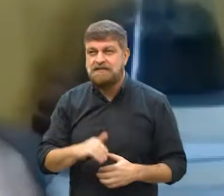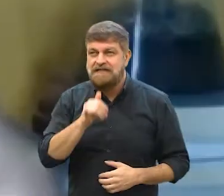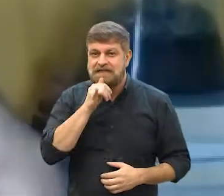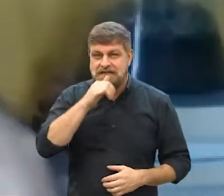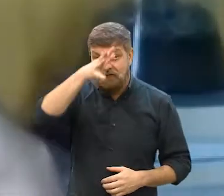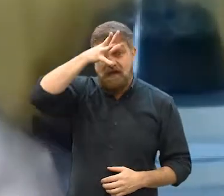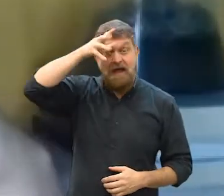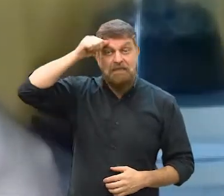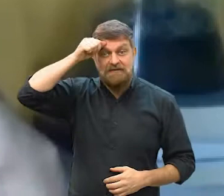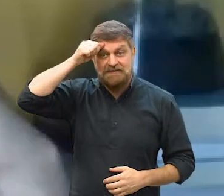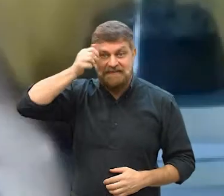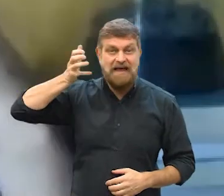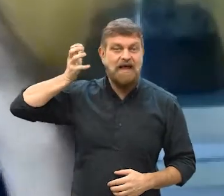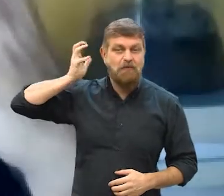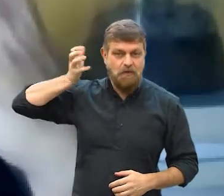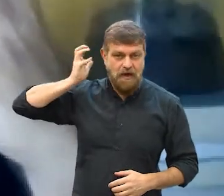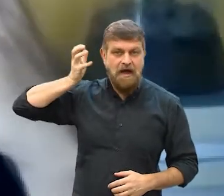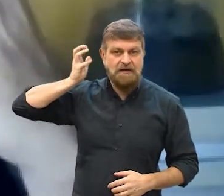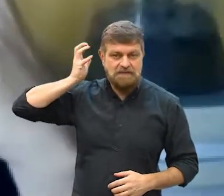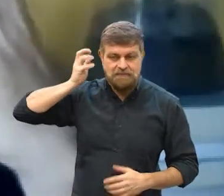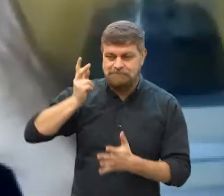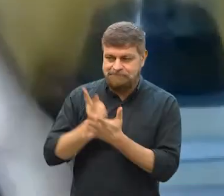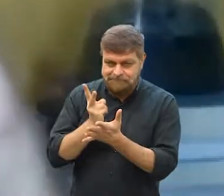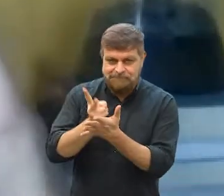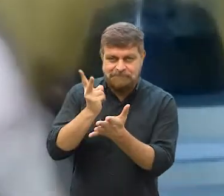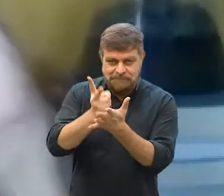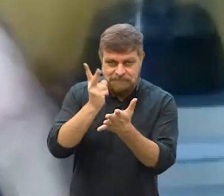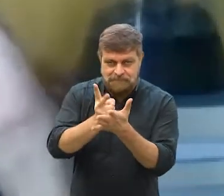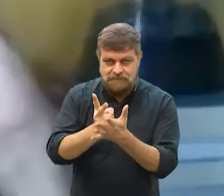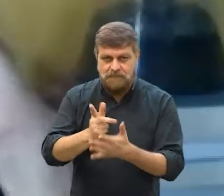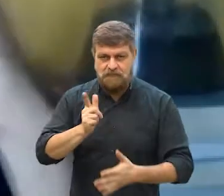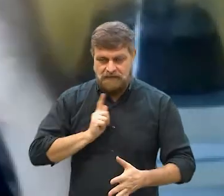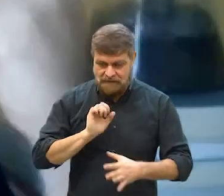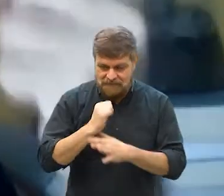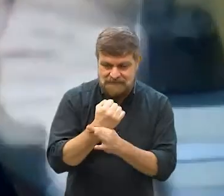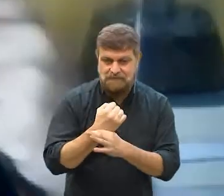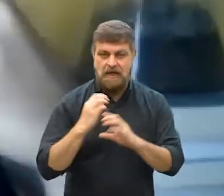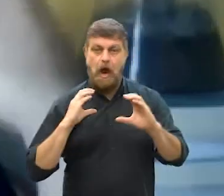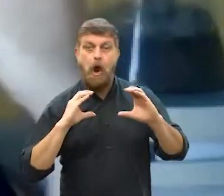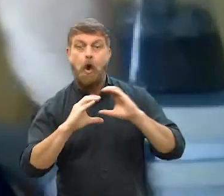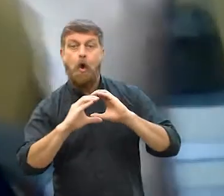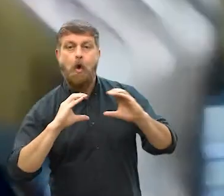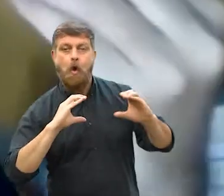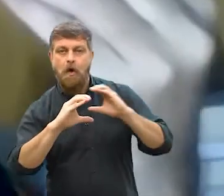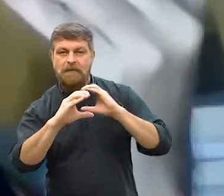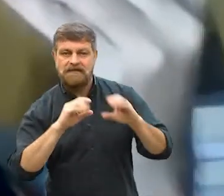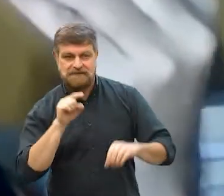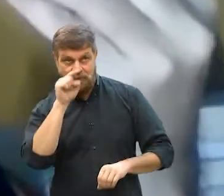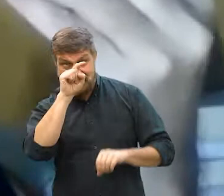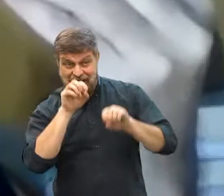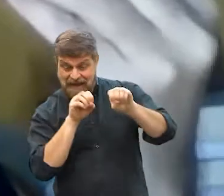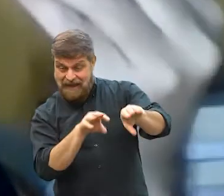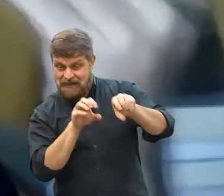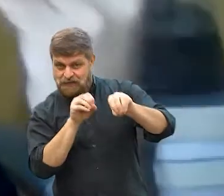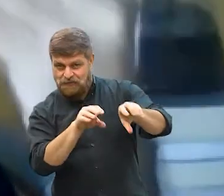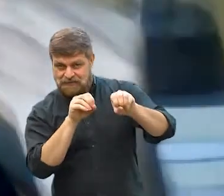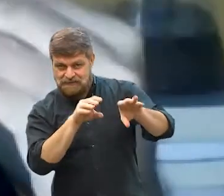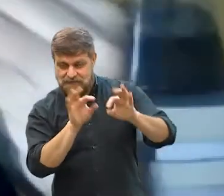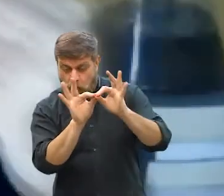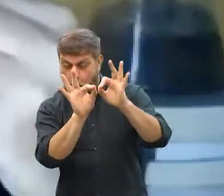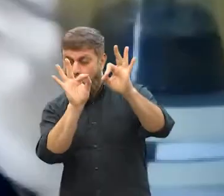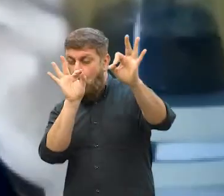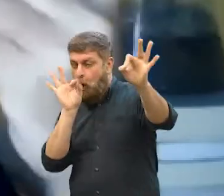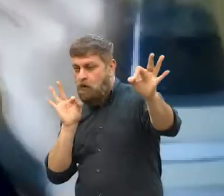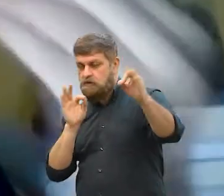no Amazonas é o rádio eo Rádio Sempre foi quem garantiu a comunicação EA educação nesses pontos